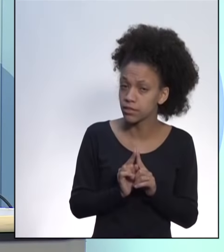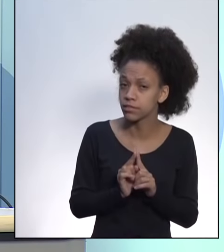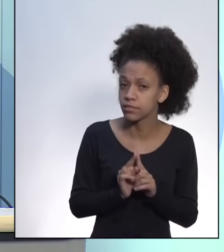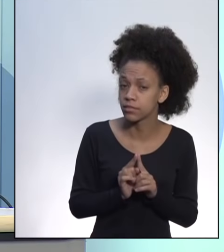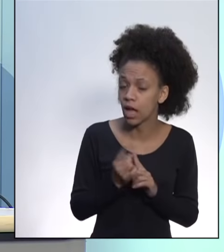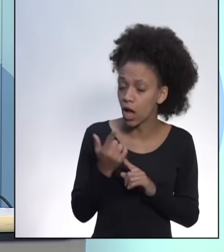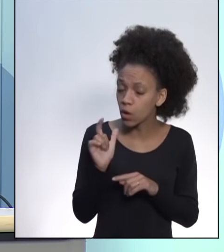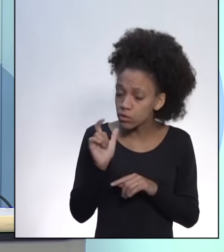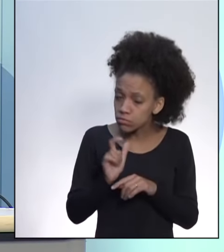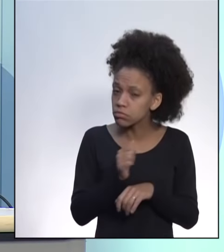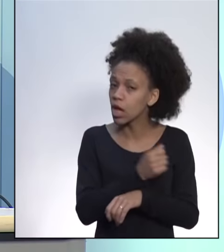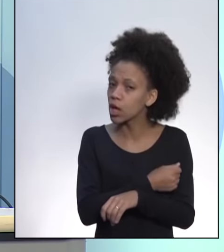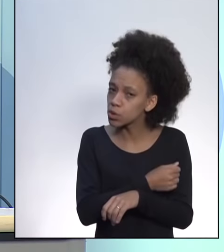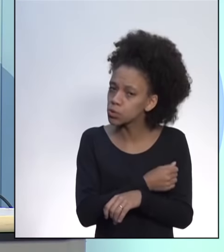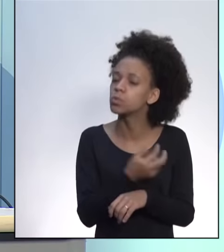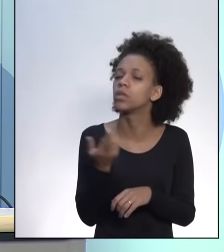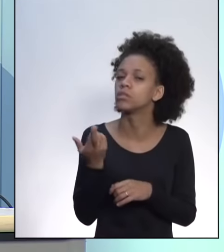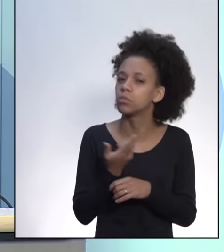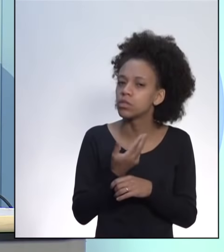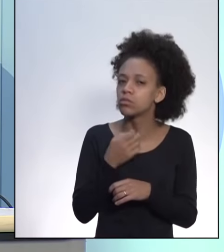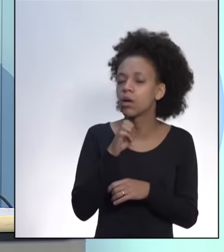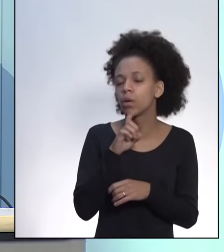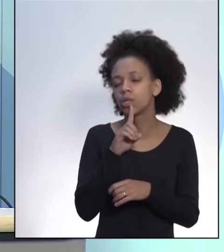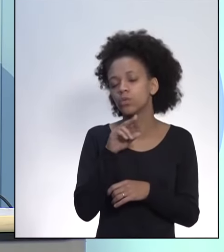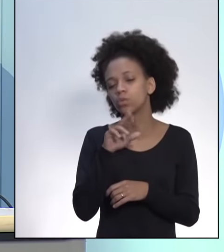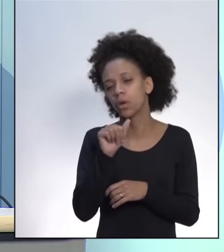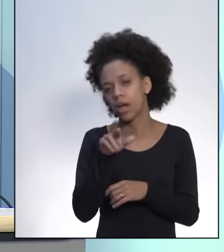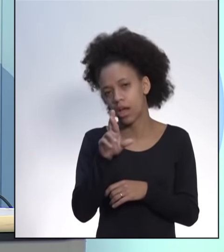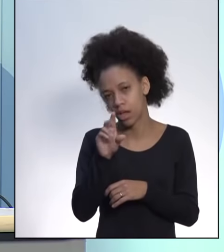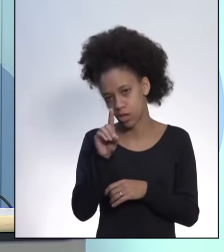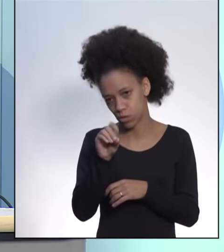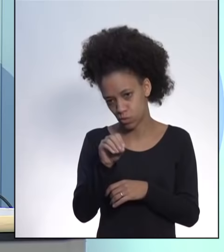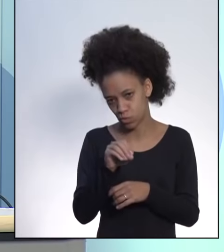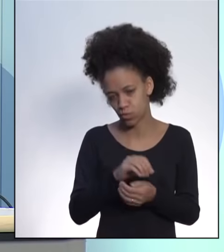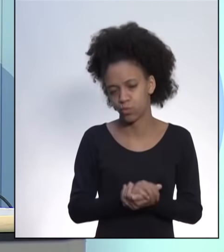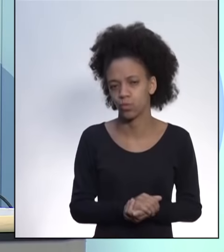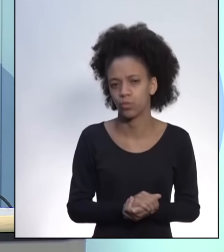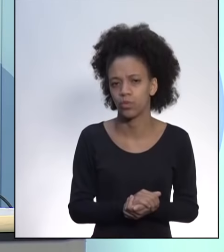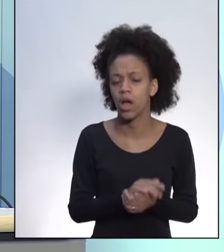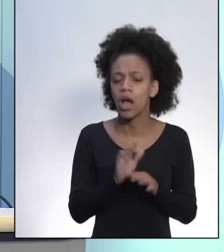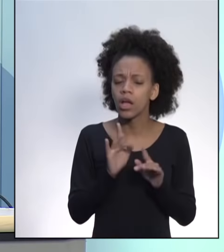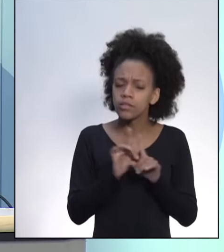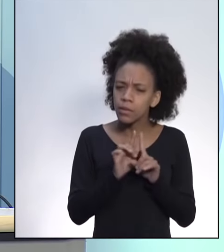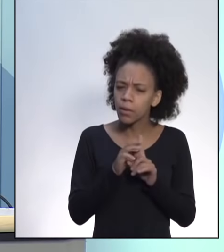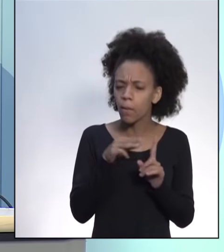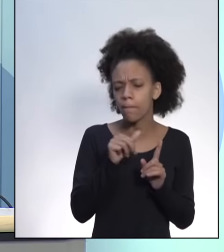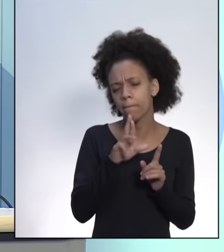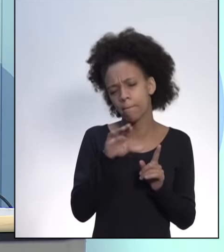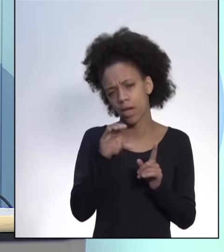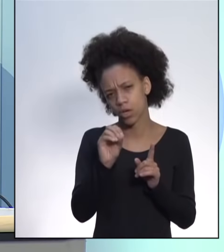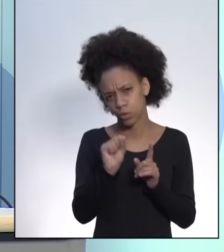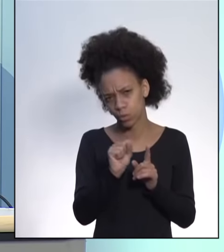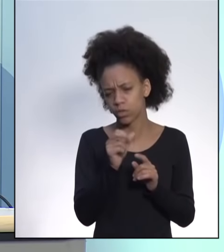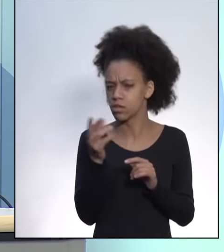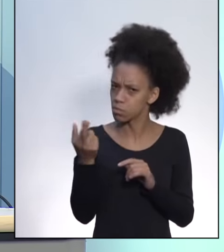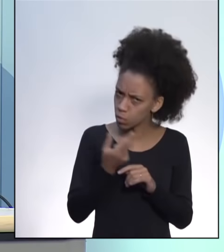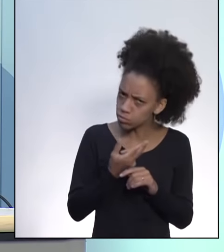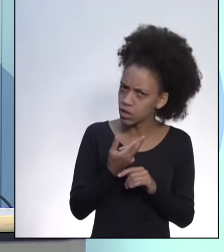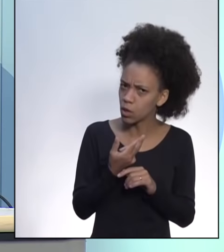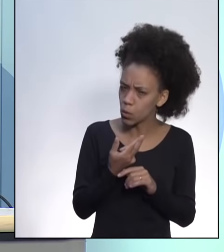ruim stories flowers foi o eduardo muito bem o marcos também respondeu